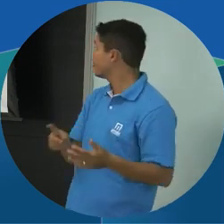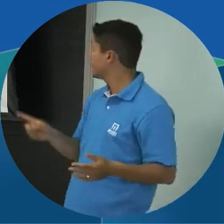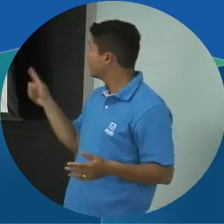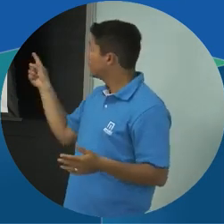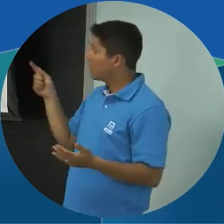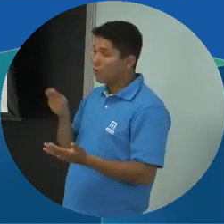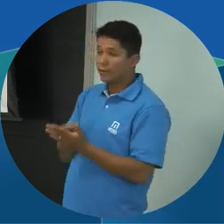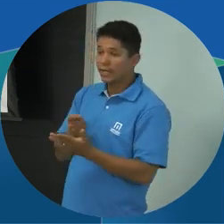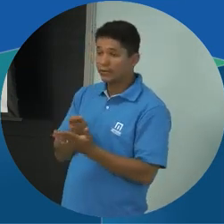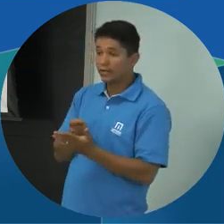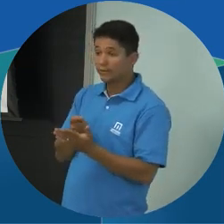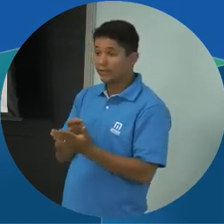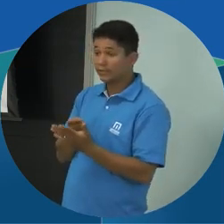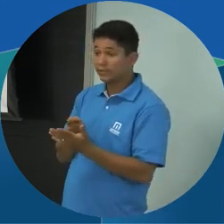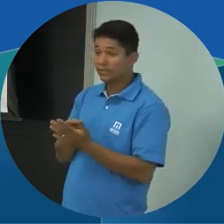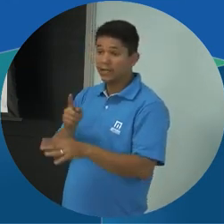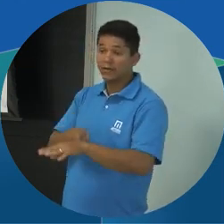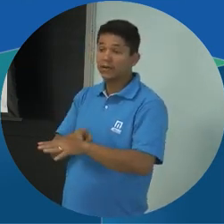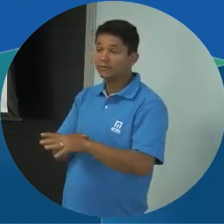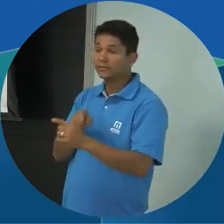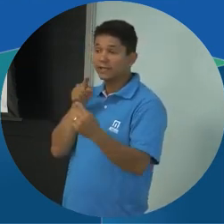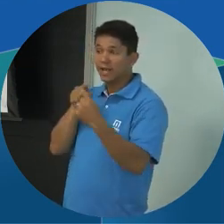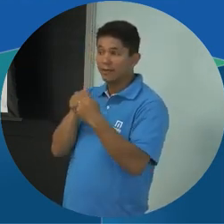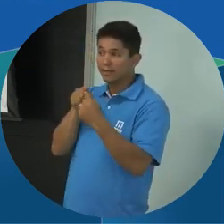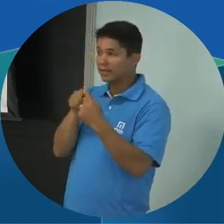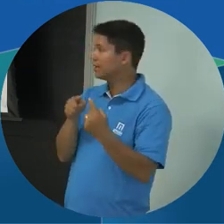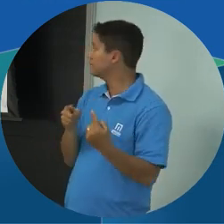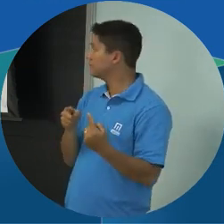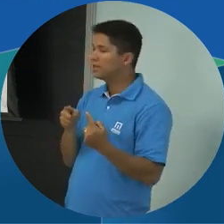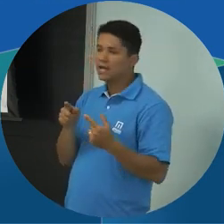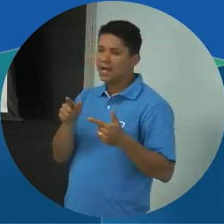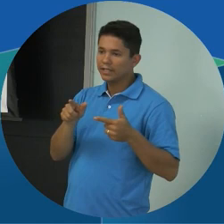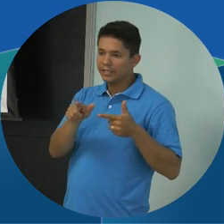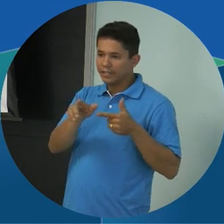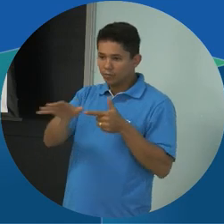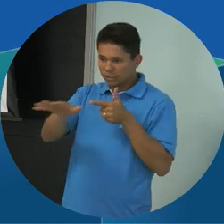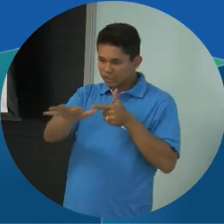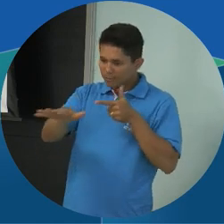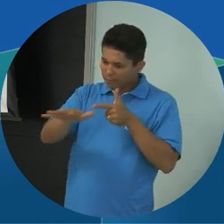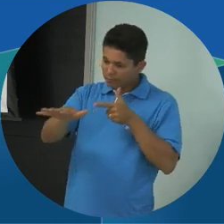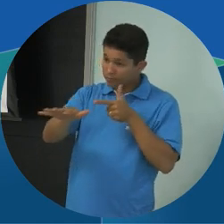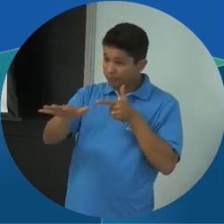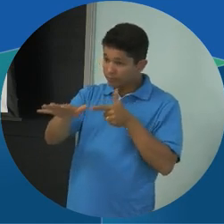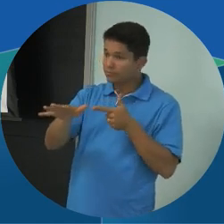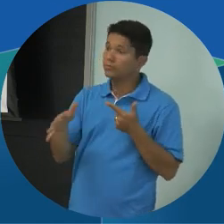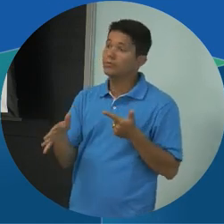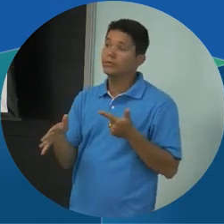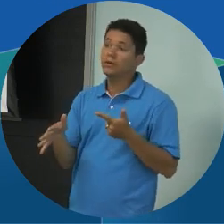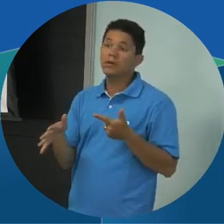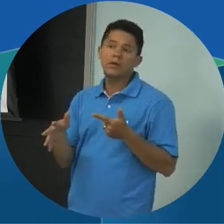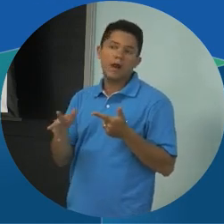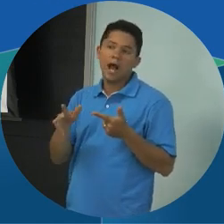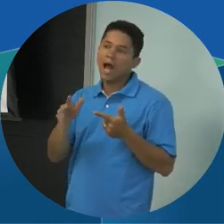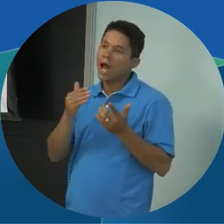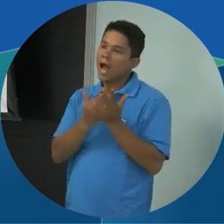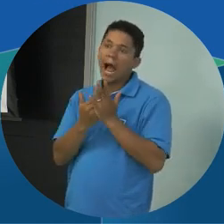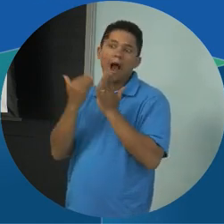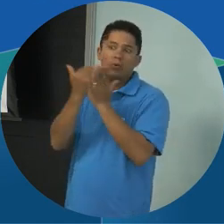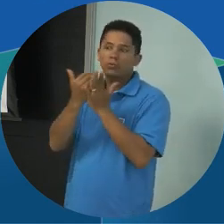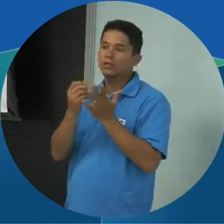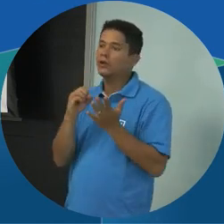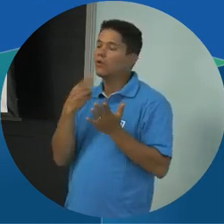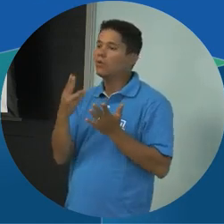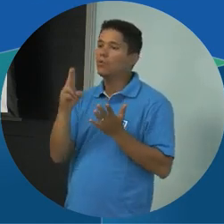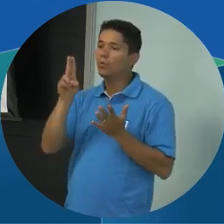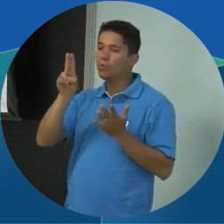fazer uma aplicação de hidrojateamento, seja ele de alta ou de ultra alta